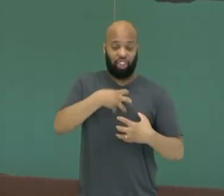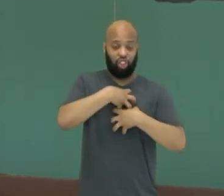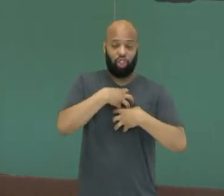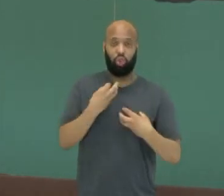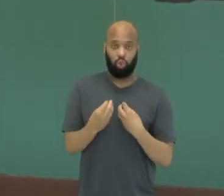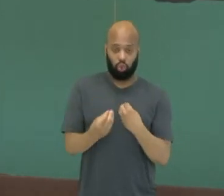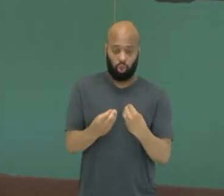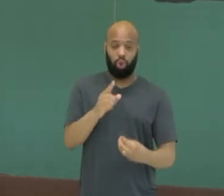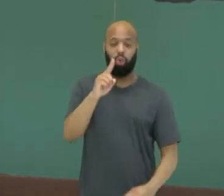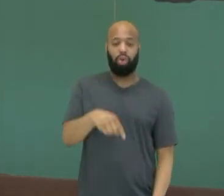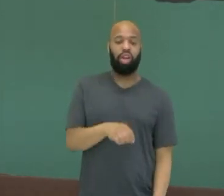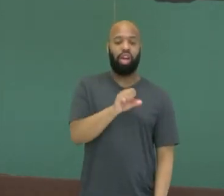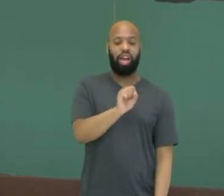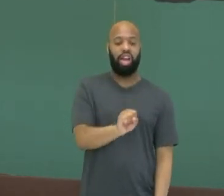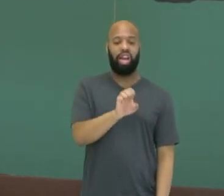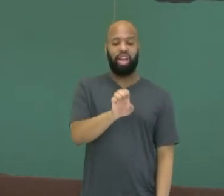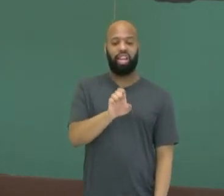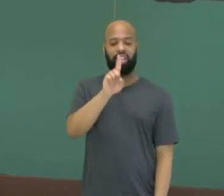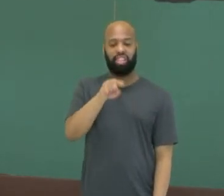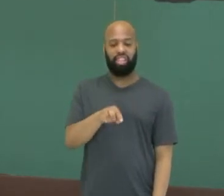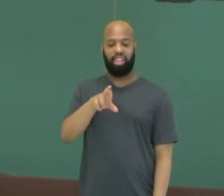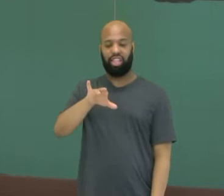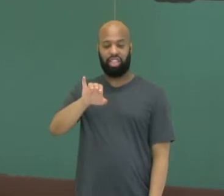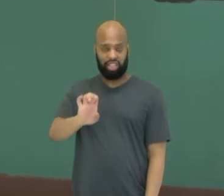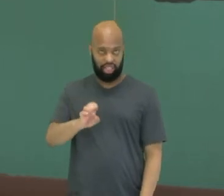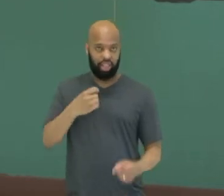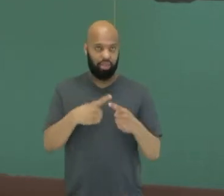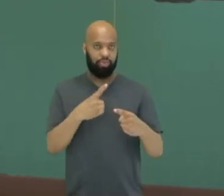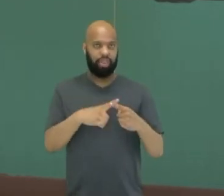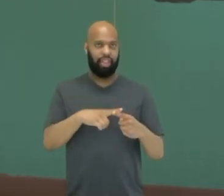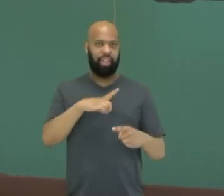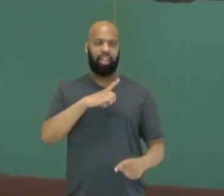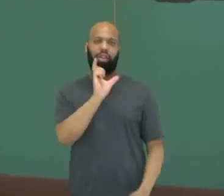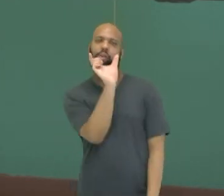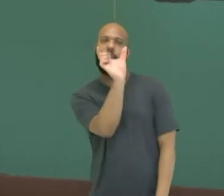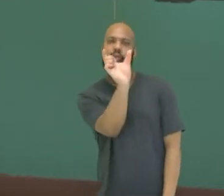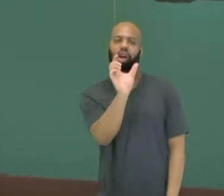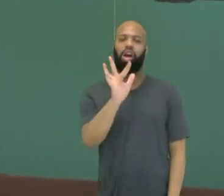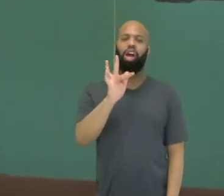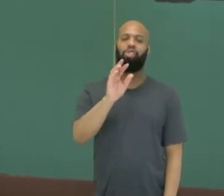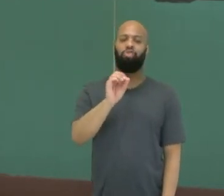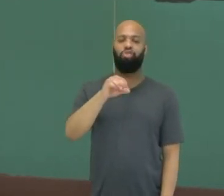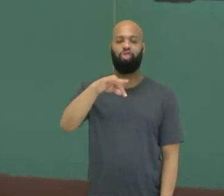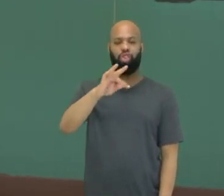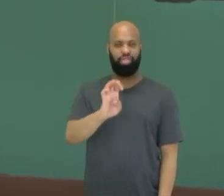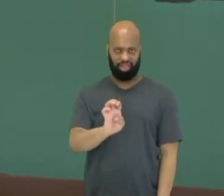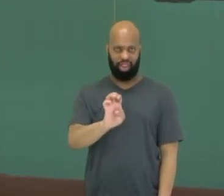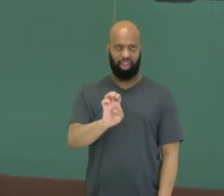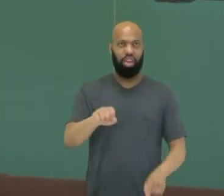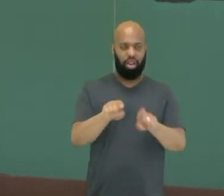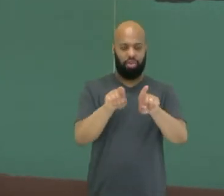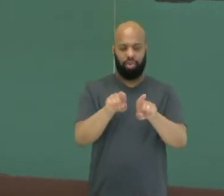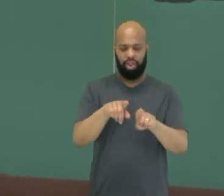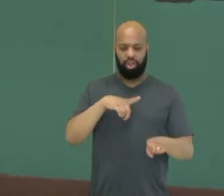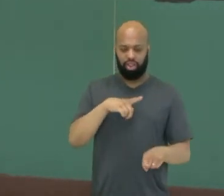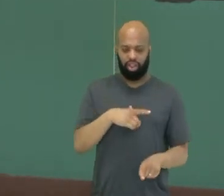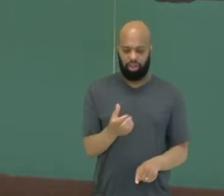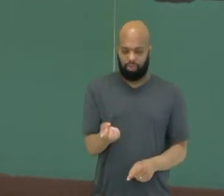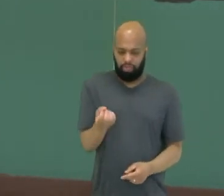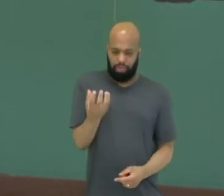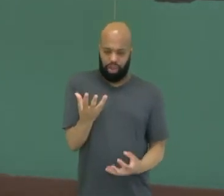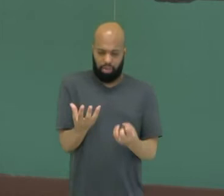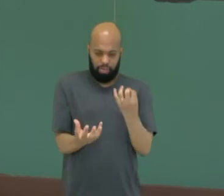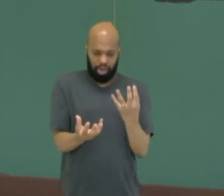A fonte, quem vai fazer a condução e as lâmpadas que vão acender. Eles estão